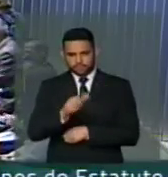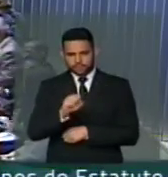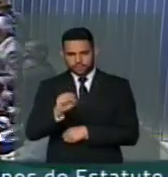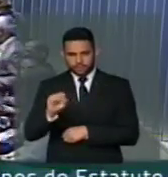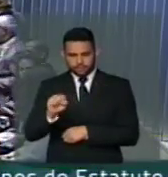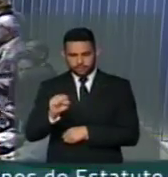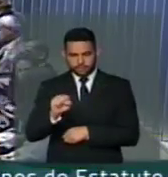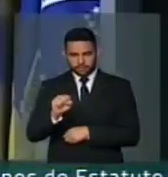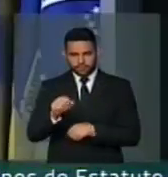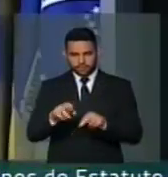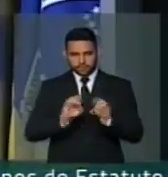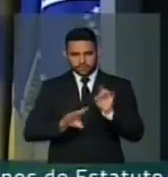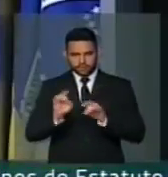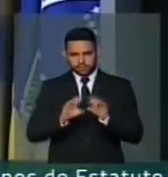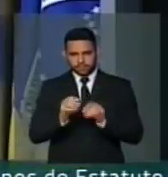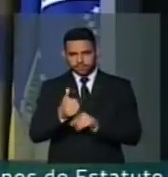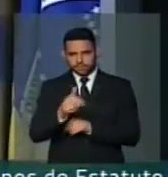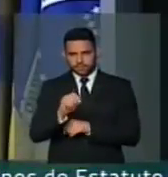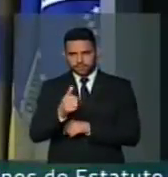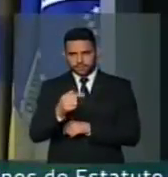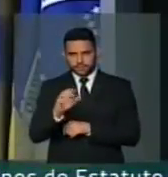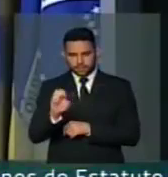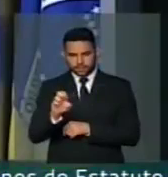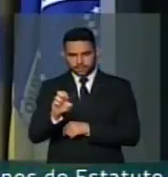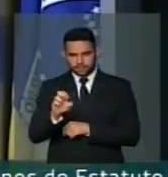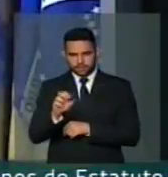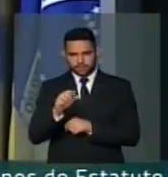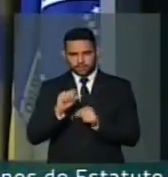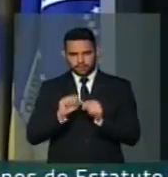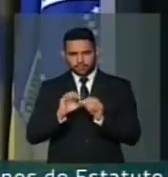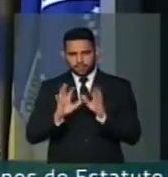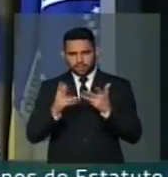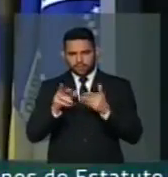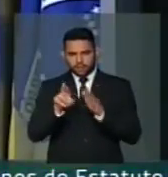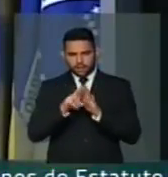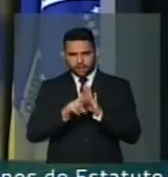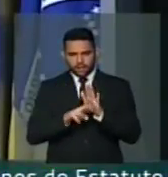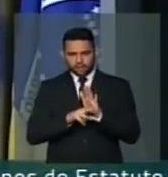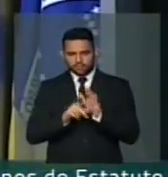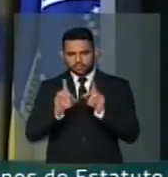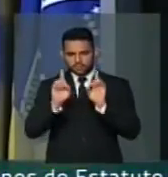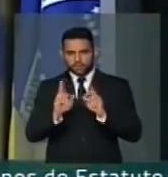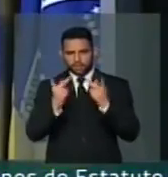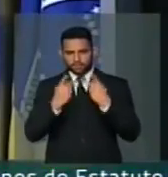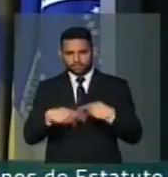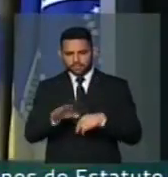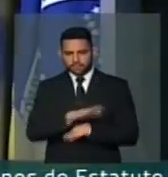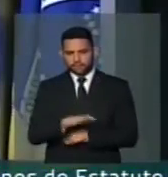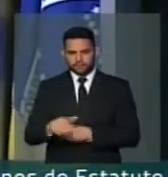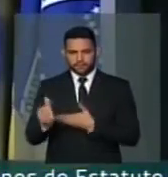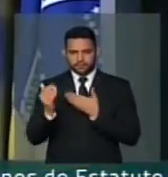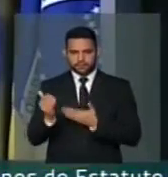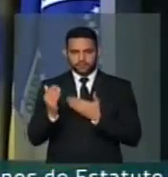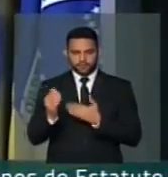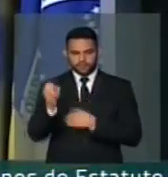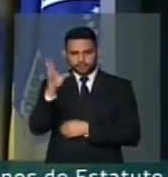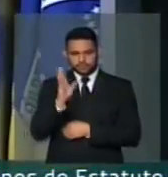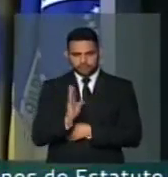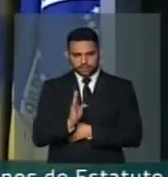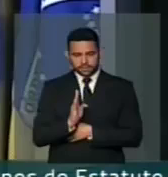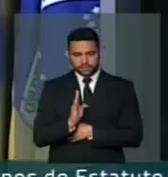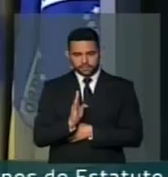88, especialmente no seu artigo 227. É o marco legal e regulatório dos direitos humanos da infância e da juventude no